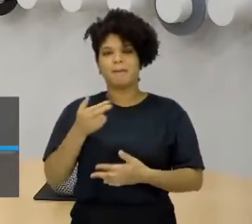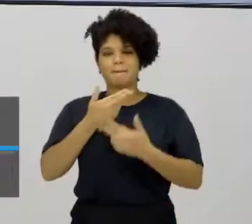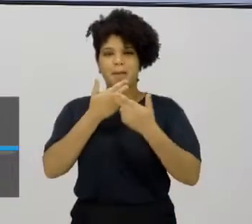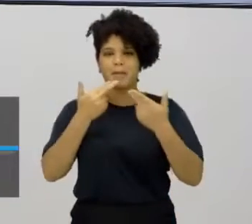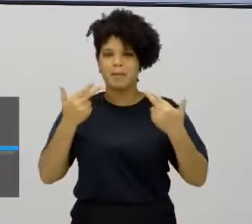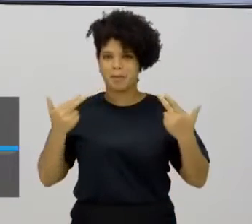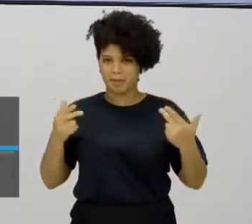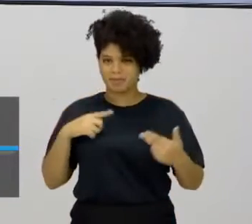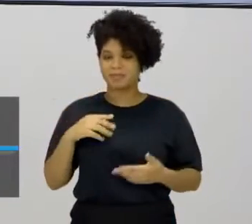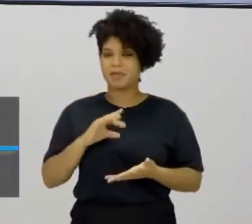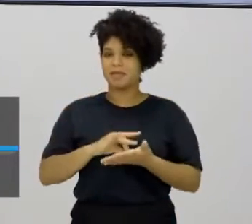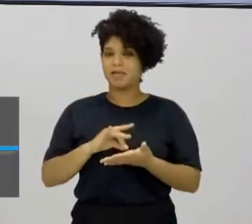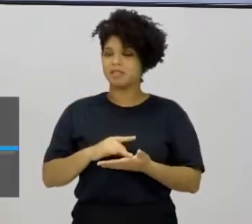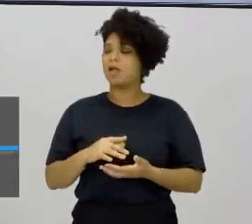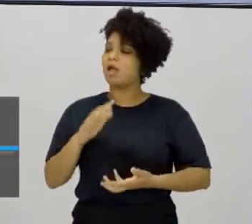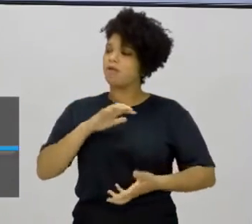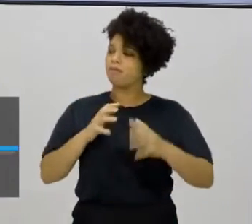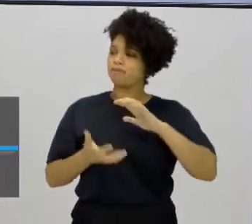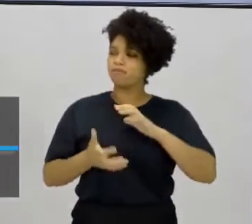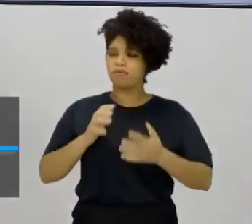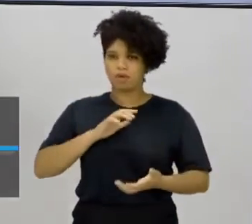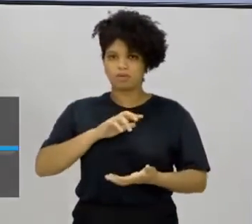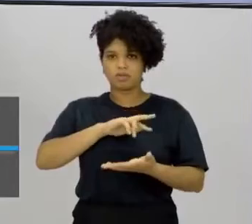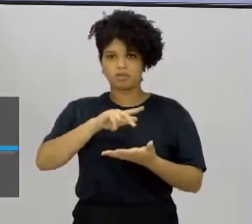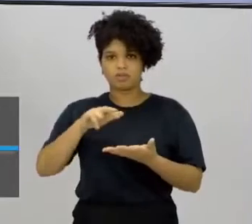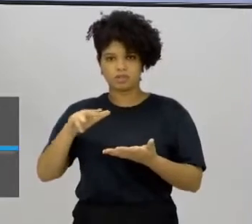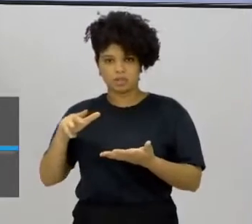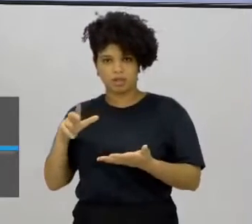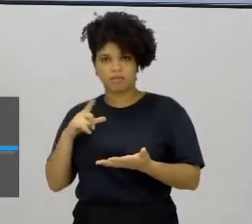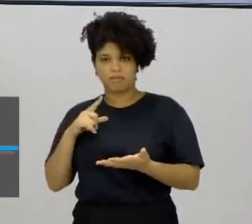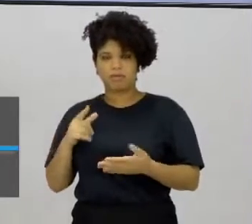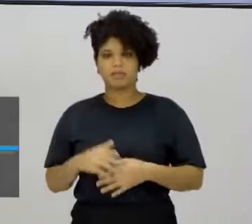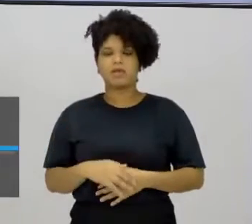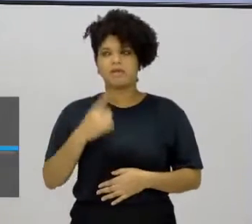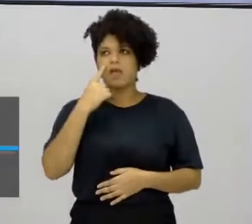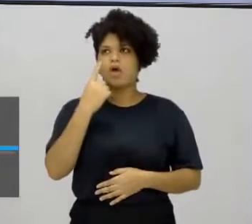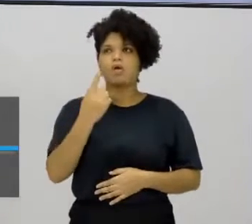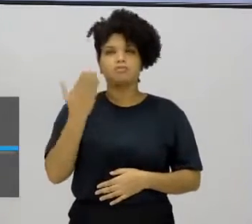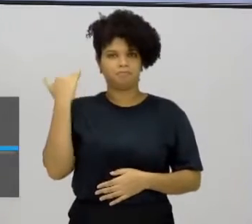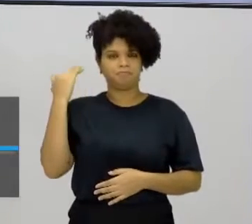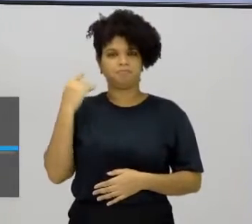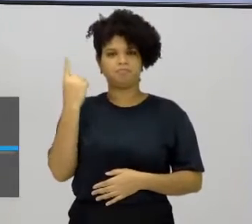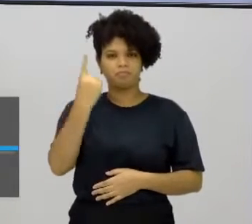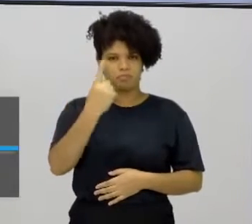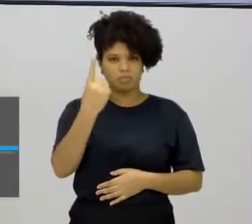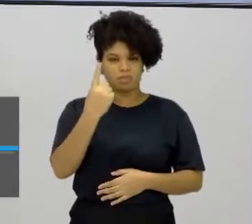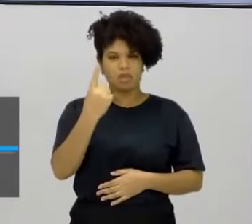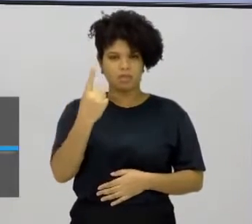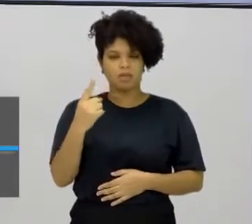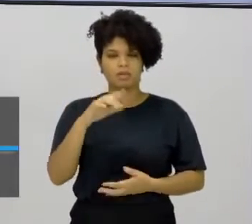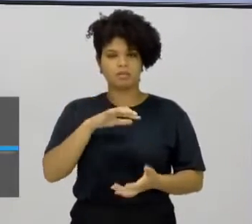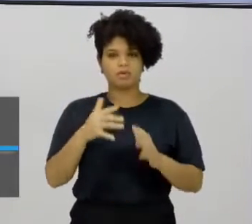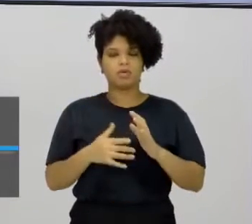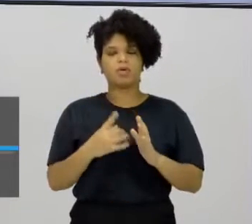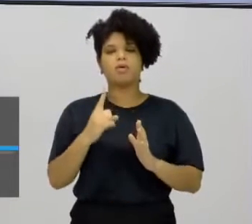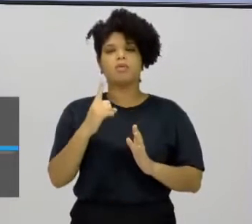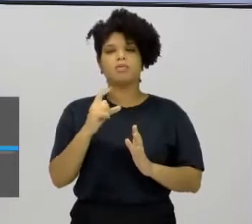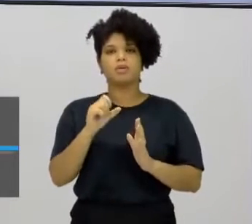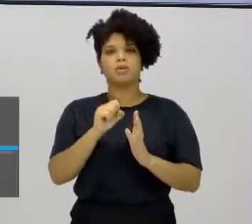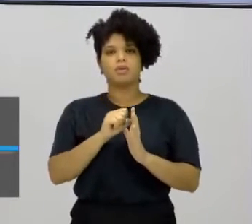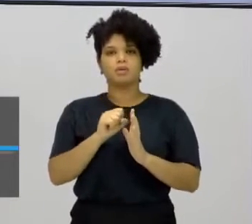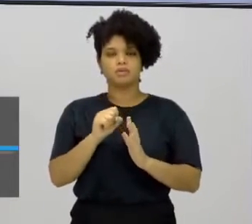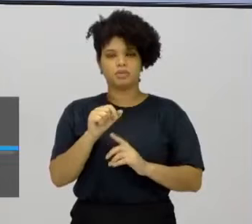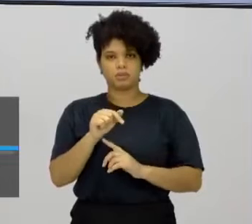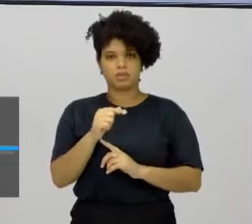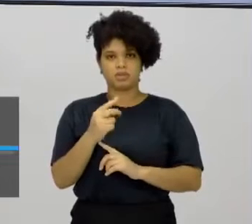novidade. É verdade, até as próprias revoluções aí citadas, né, elas, né, da primeira revolução que foi mais ou menos em 1872, né,